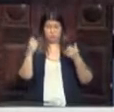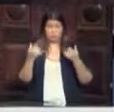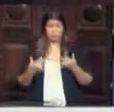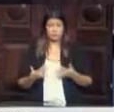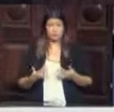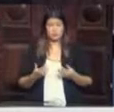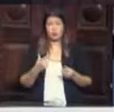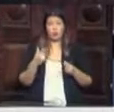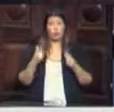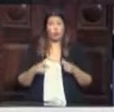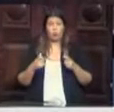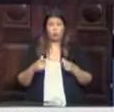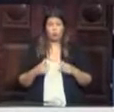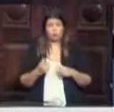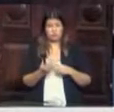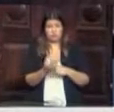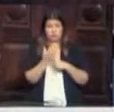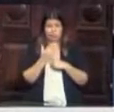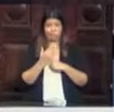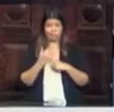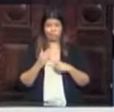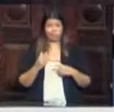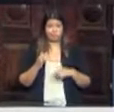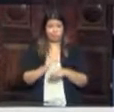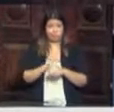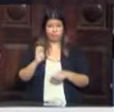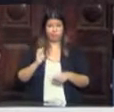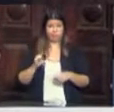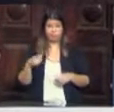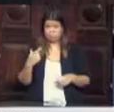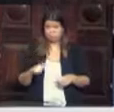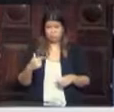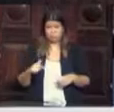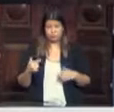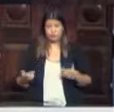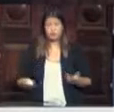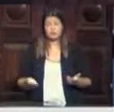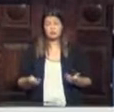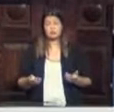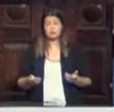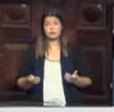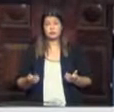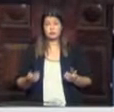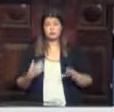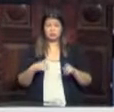o estudo de viabilidade técnica, o estudo de viabilidade social.